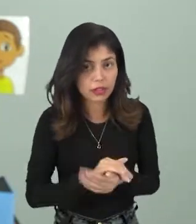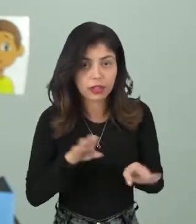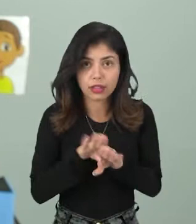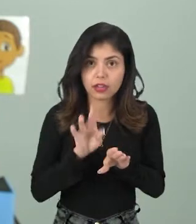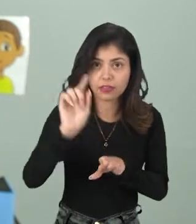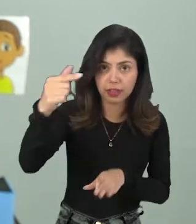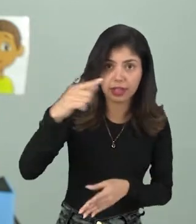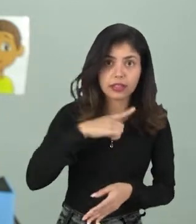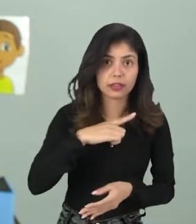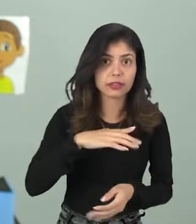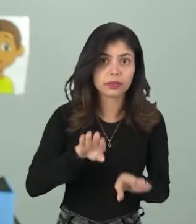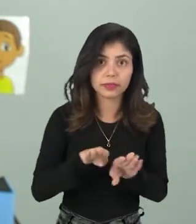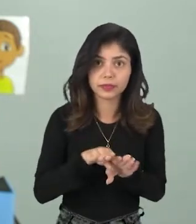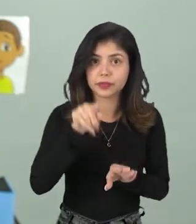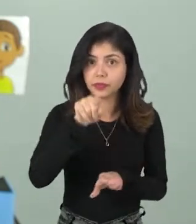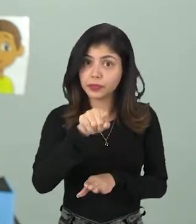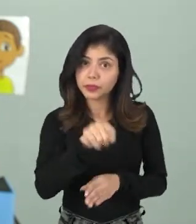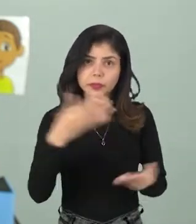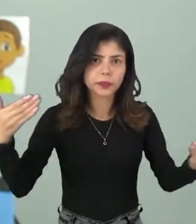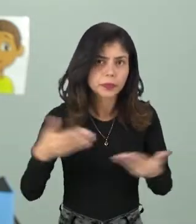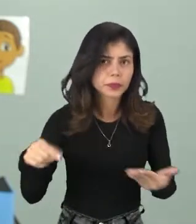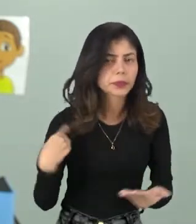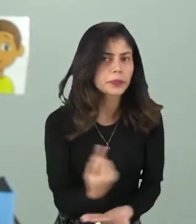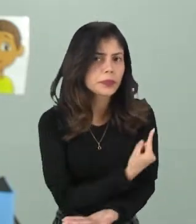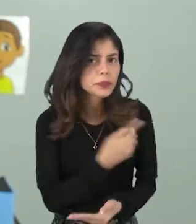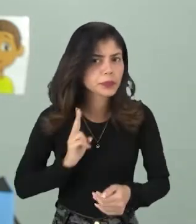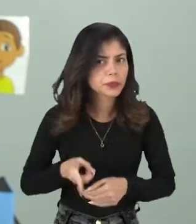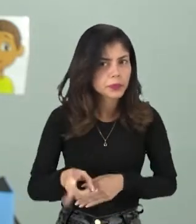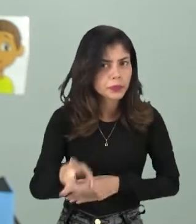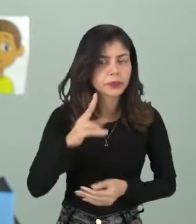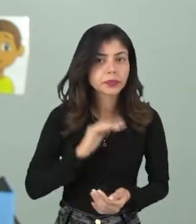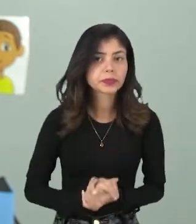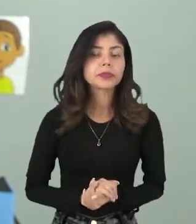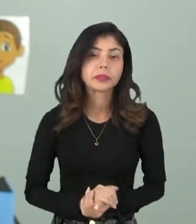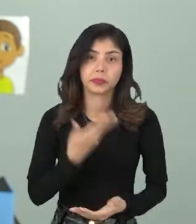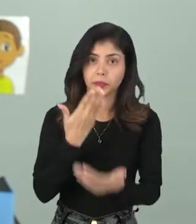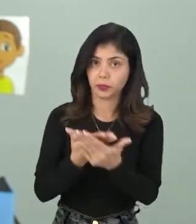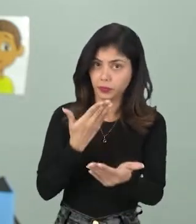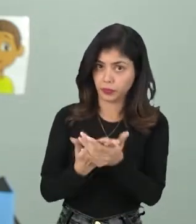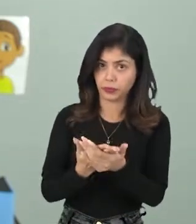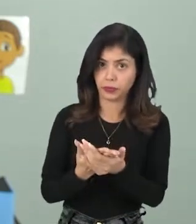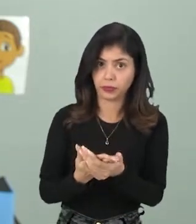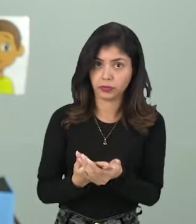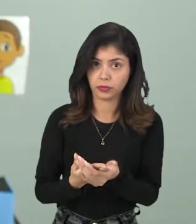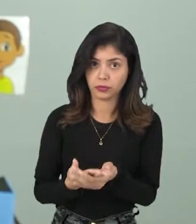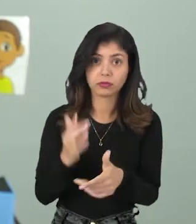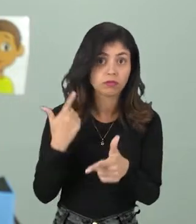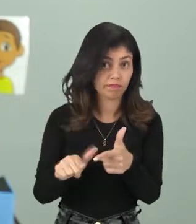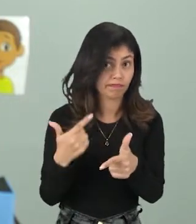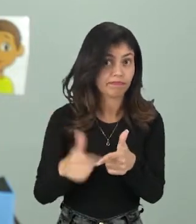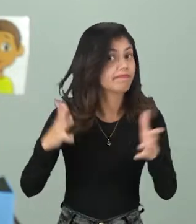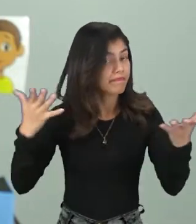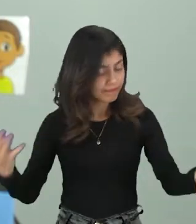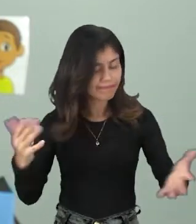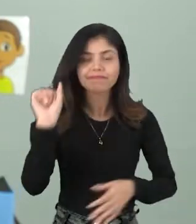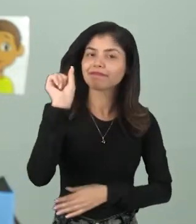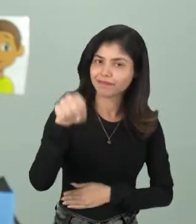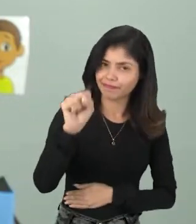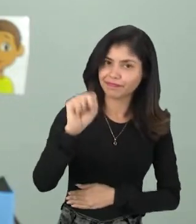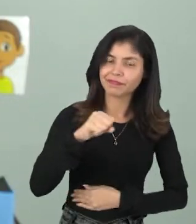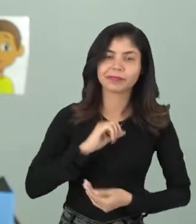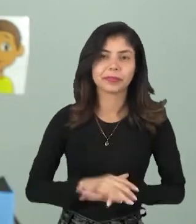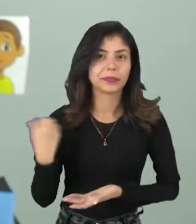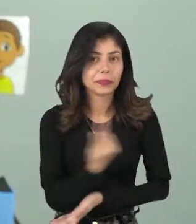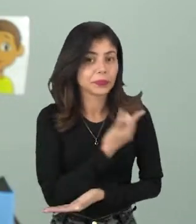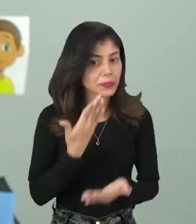aí de casa na aula de hoje tá certo hoje nós vamos continuar estudando sobre situações-problema isso